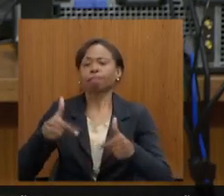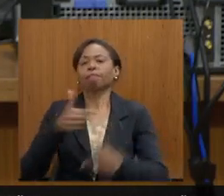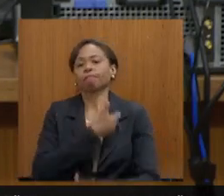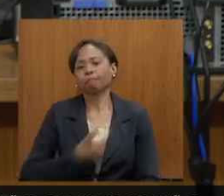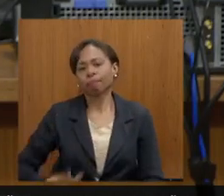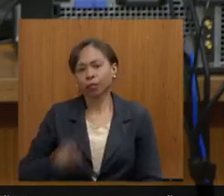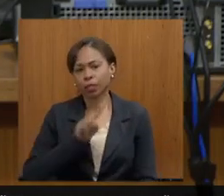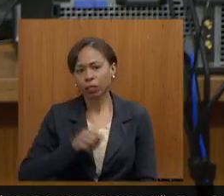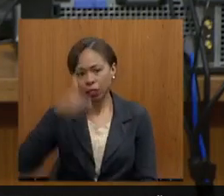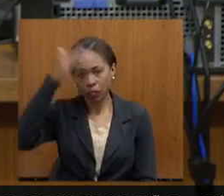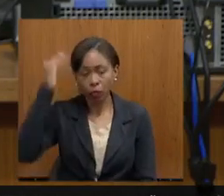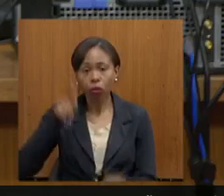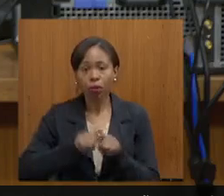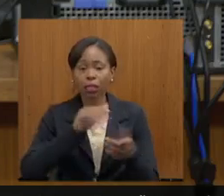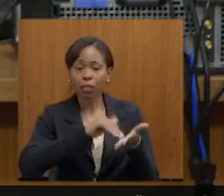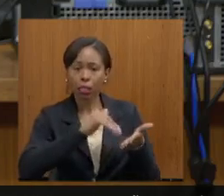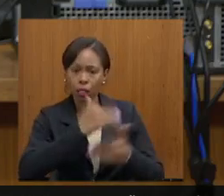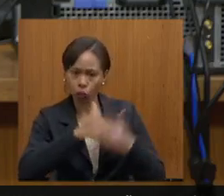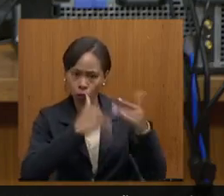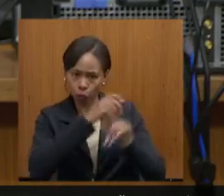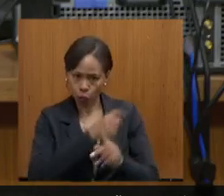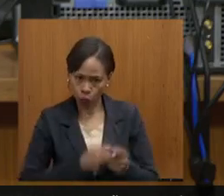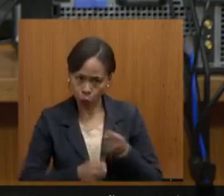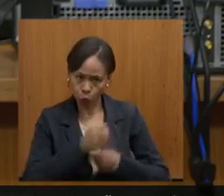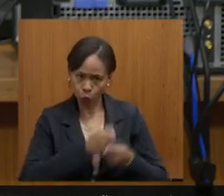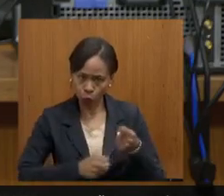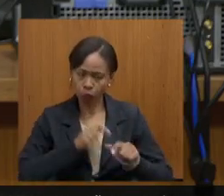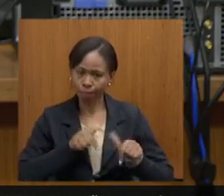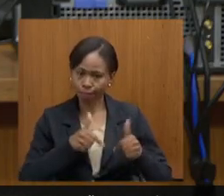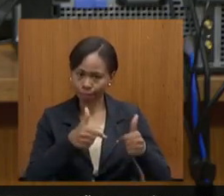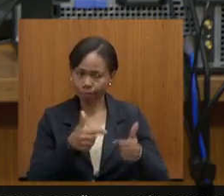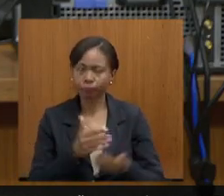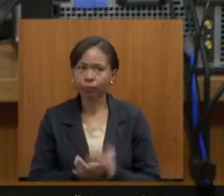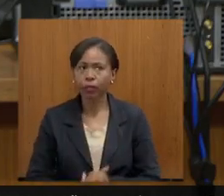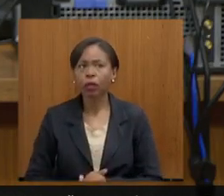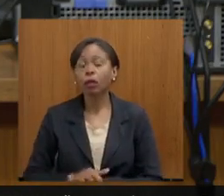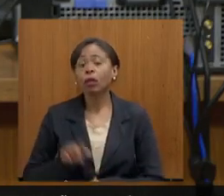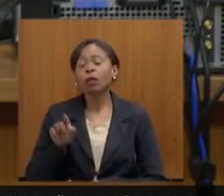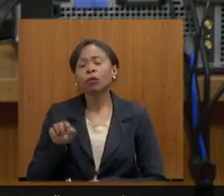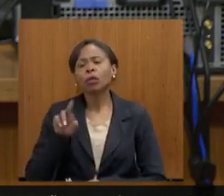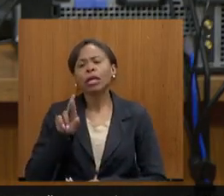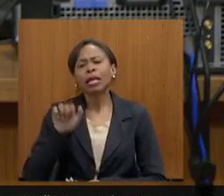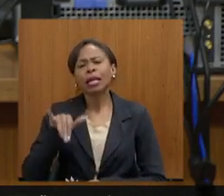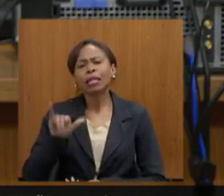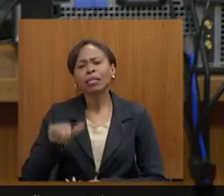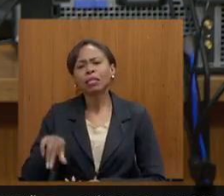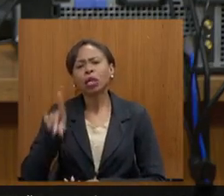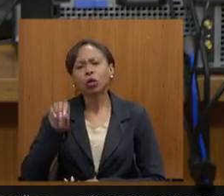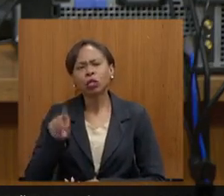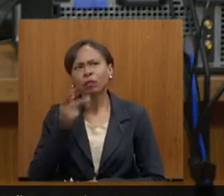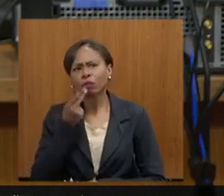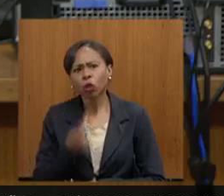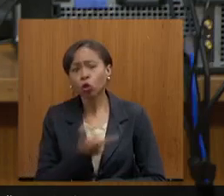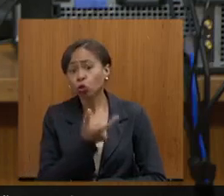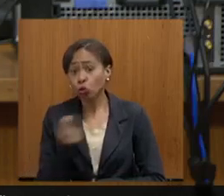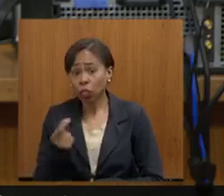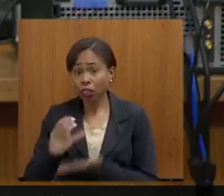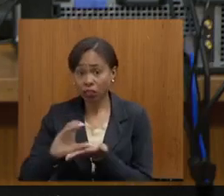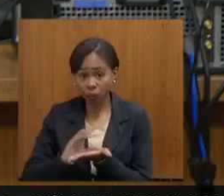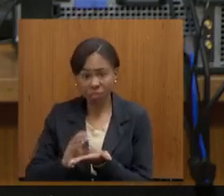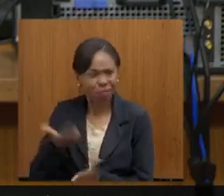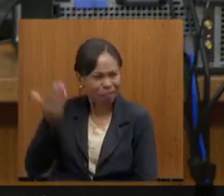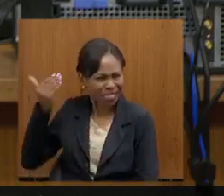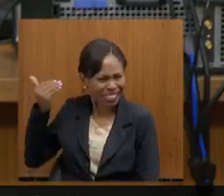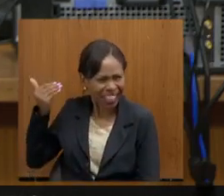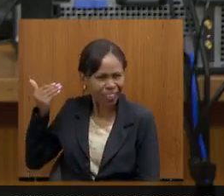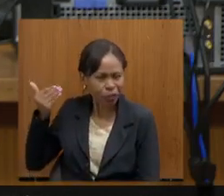desta Secretaria de uma economia que faz esse bebes trabalho Doutor Reinaldo quando você fala e dos erros dos investimentos no passado